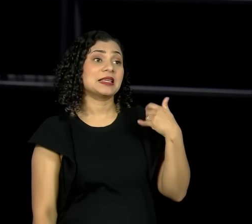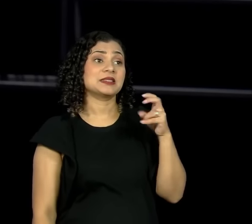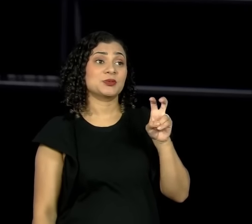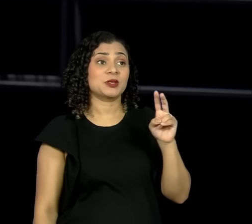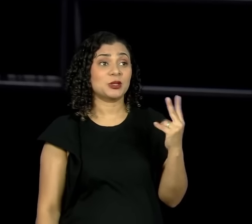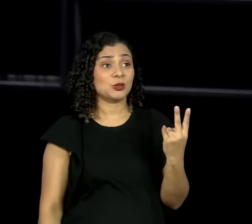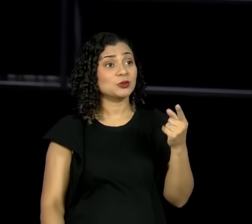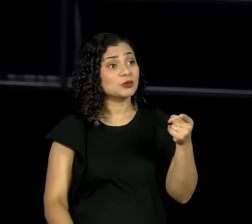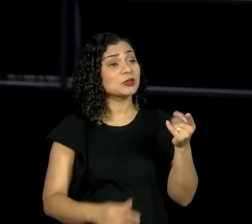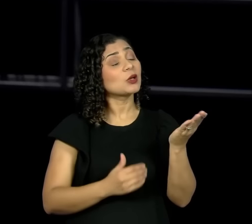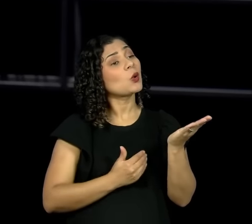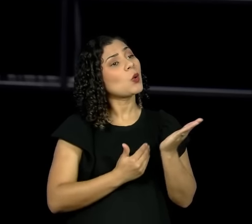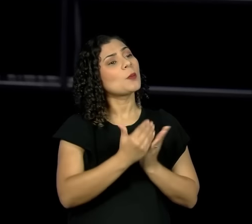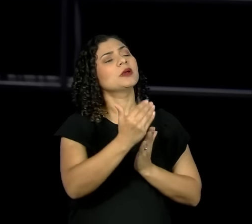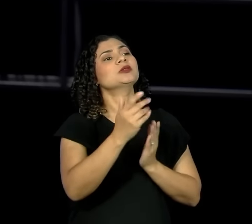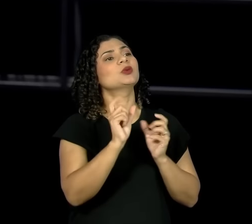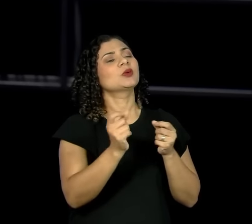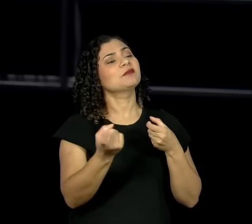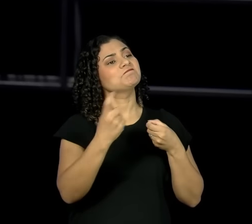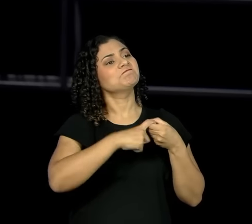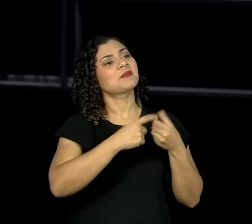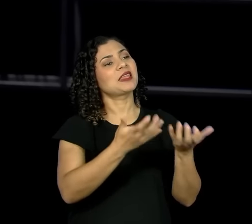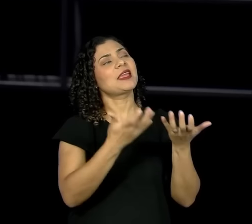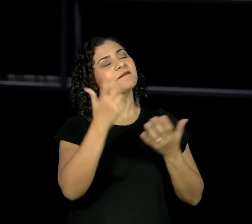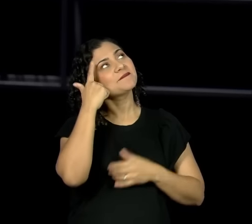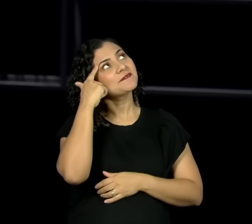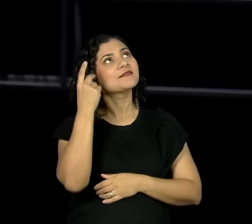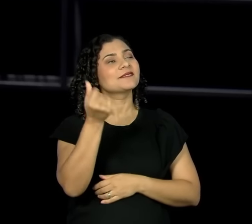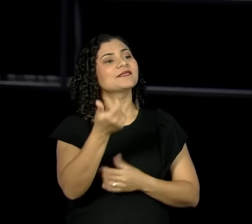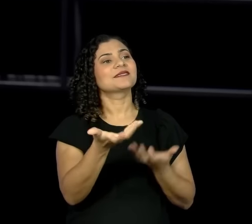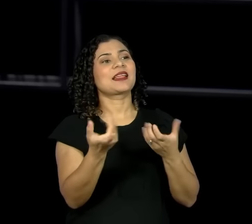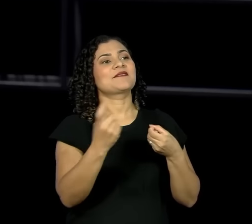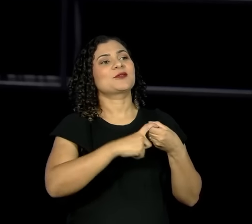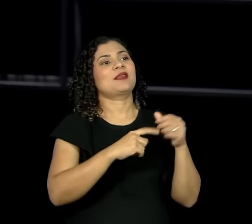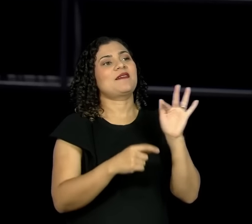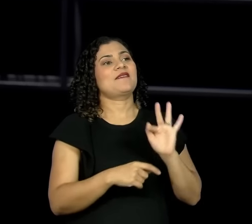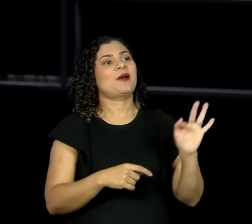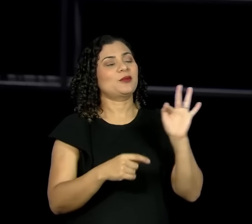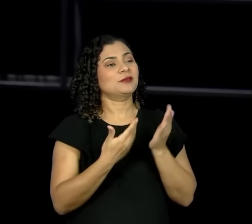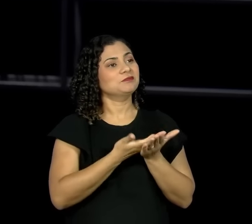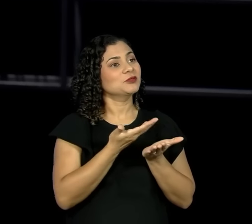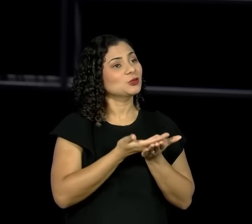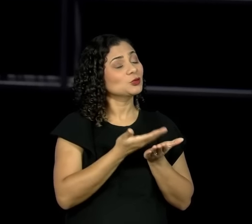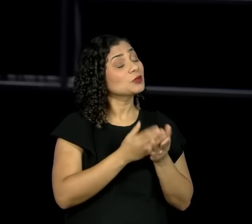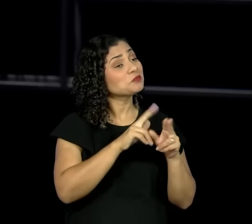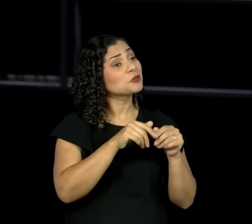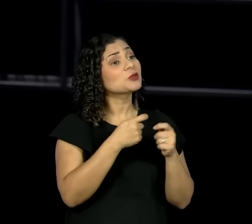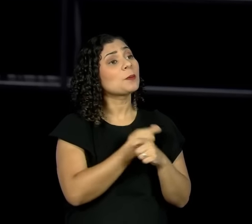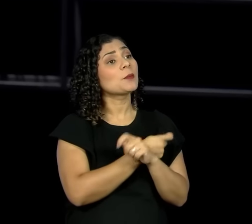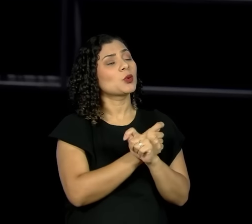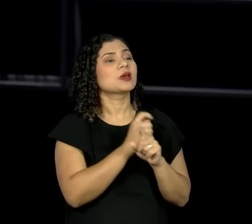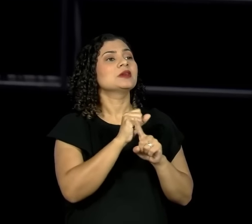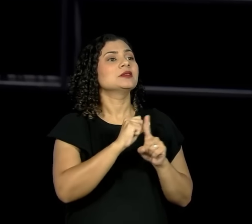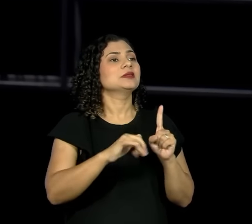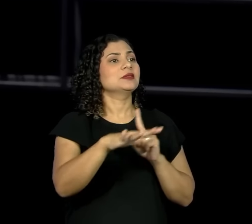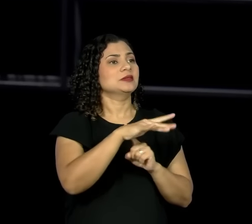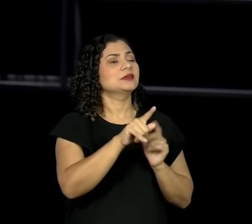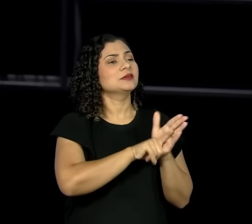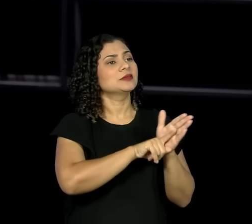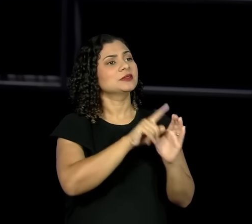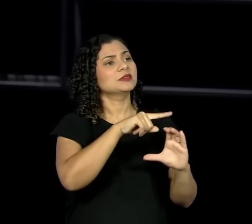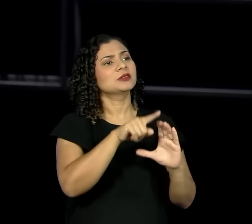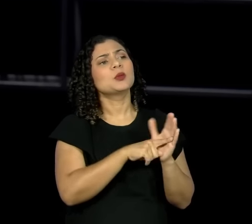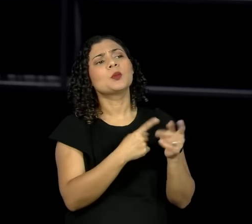idade você resolveu voltar aos bancos escolares e tá cursando Ciências Sociais na PUC Por que essa decisão e por